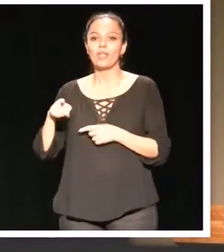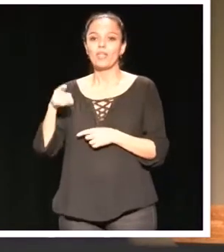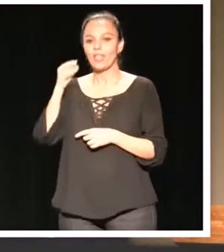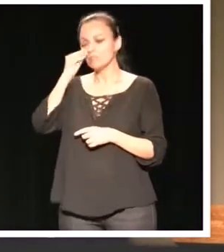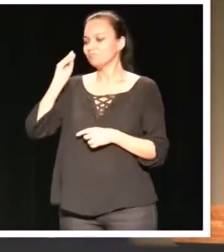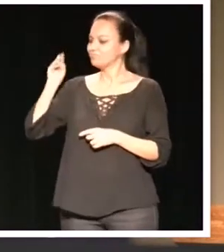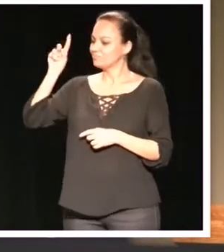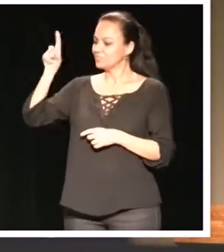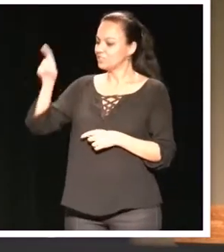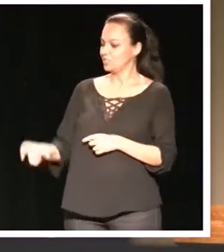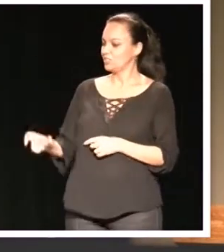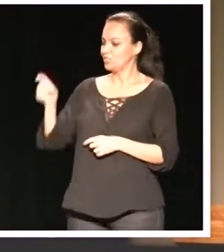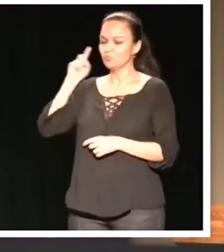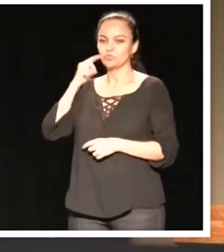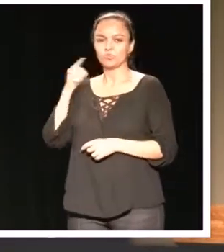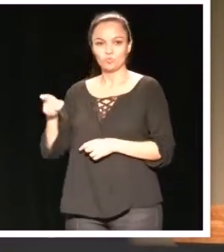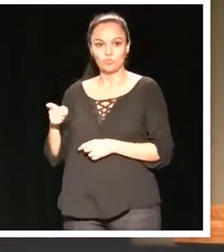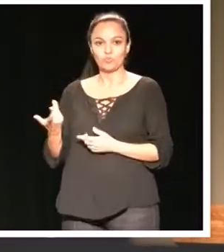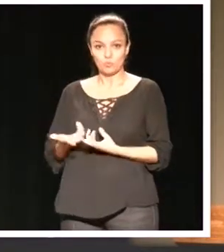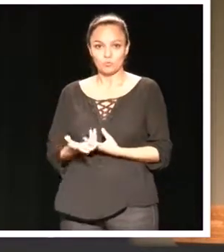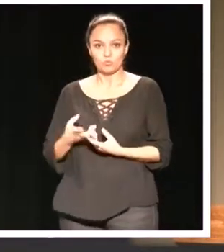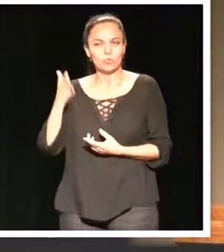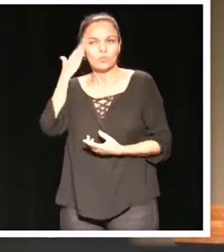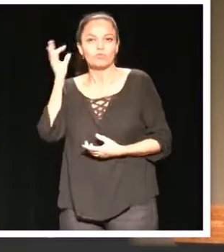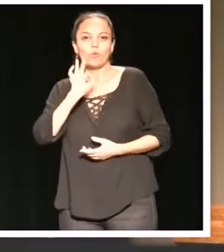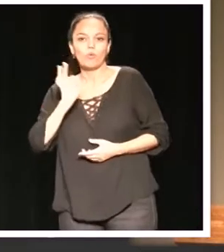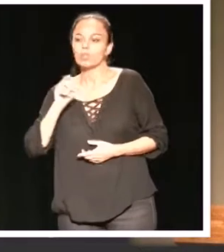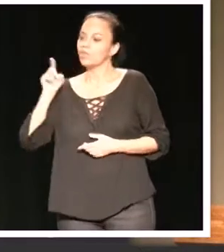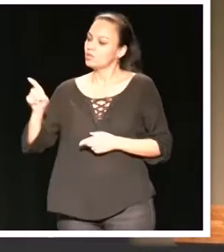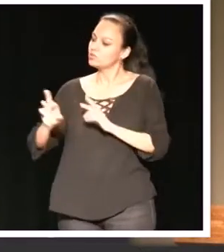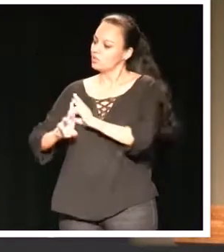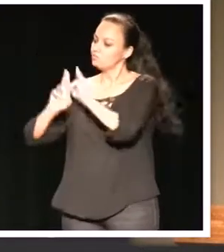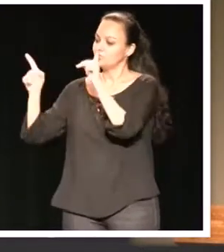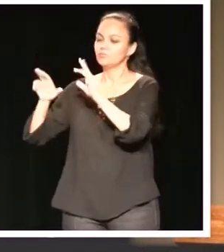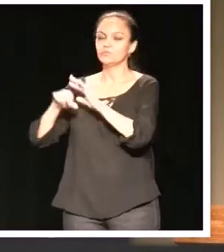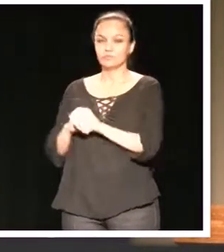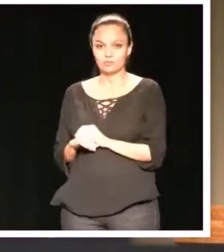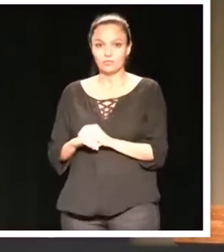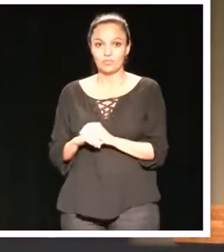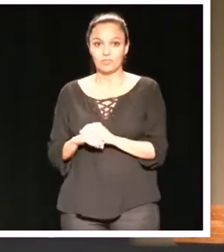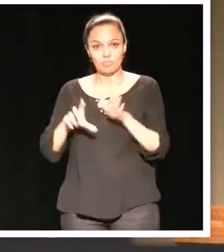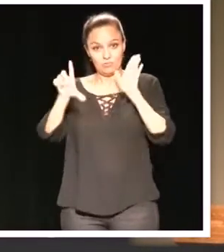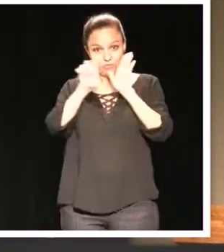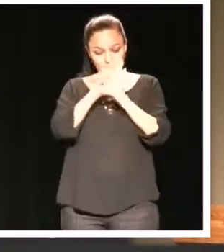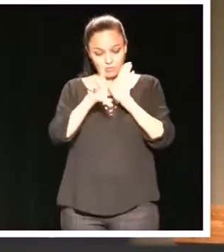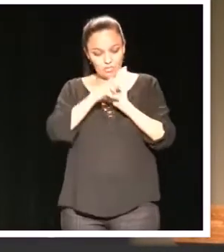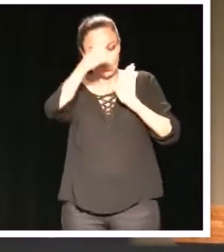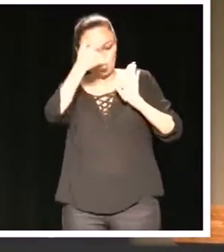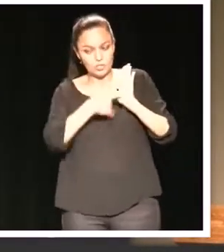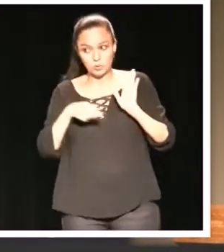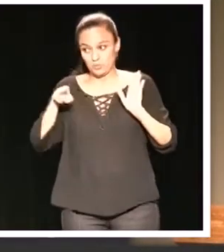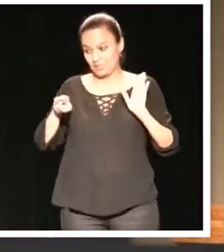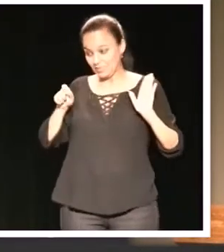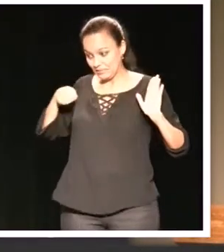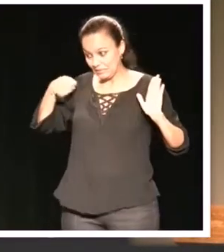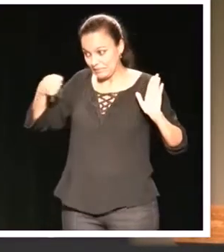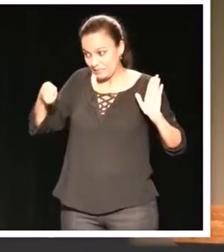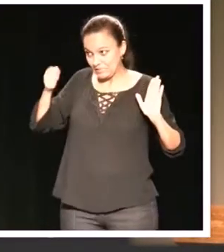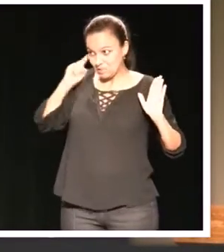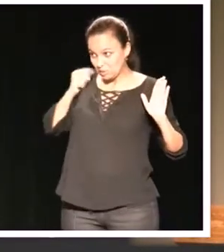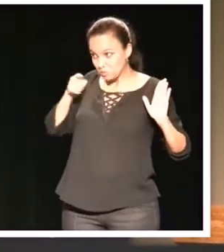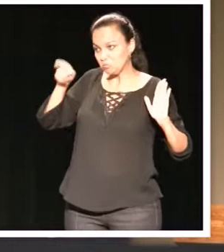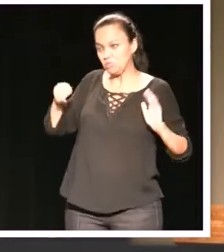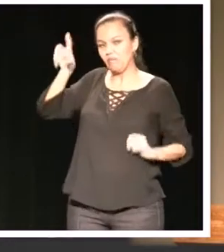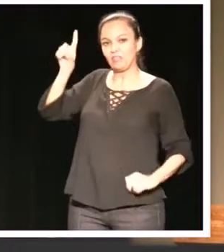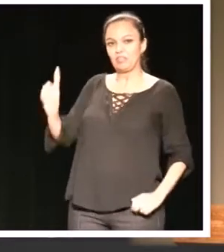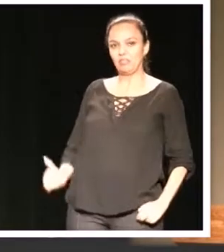diferente. Articulando leis e políticas que os definem exclusivamente como deficientes. E negando desse